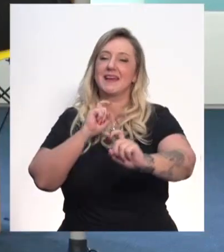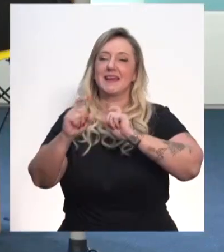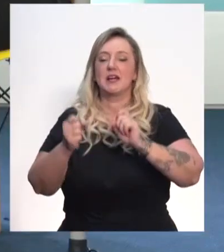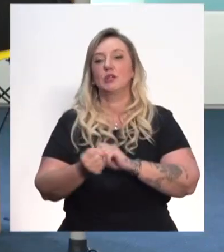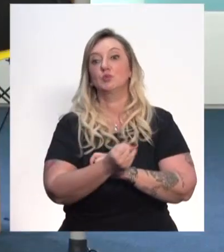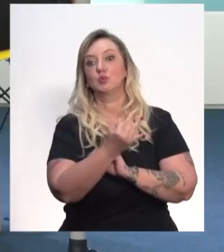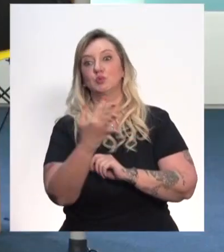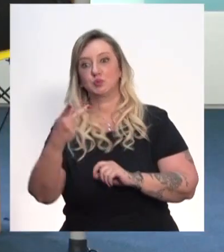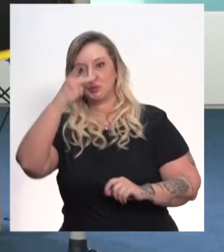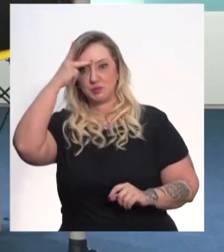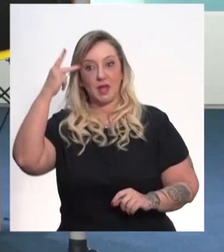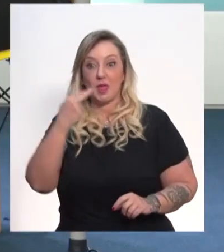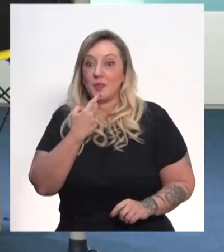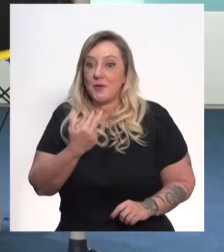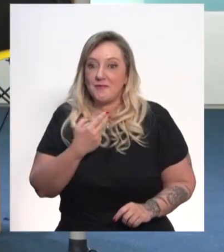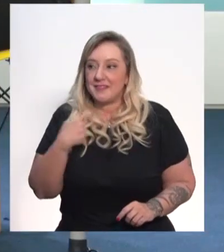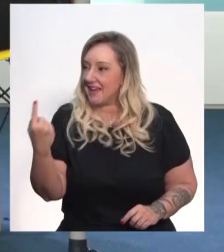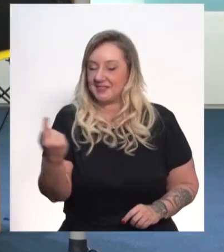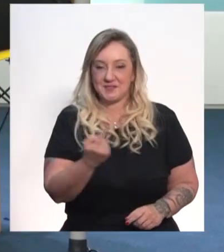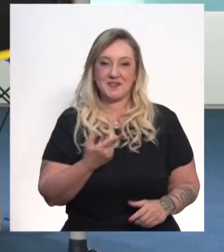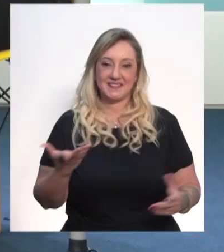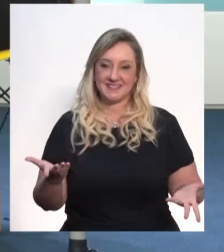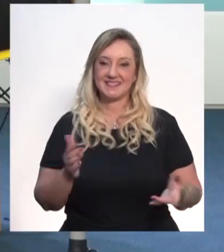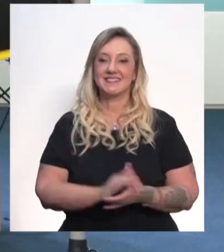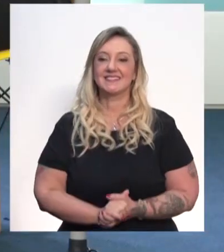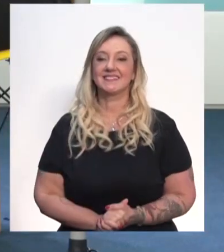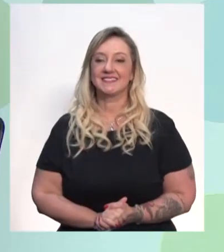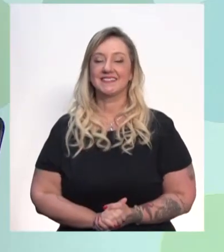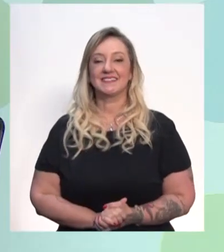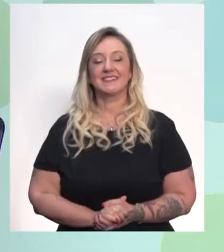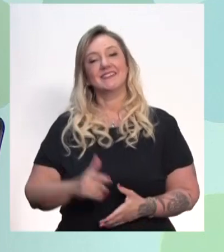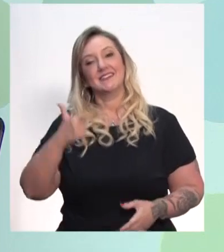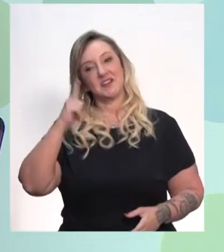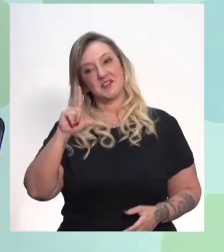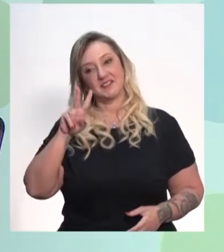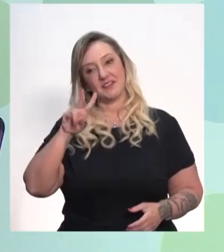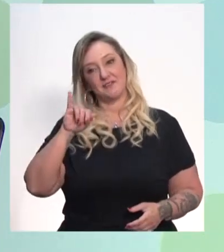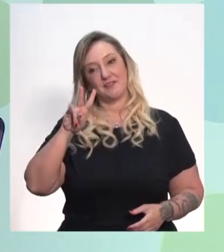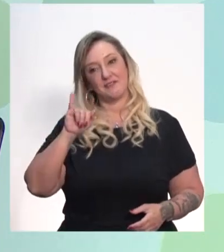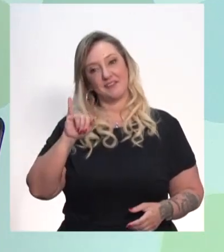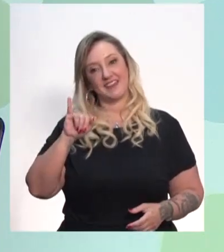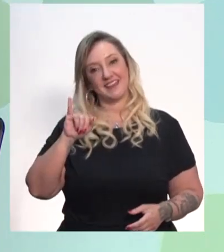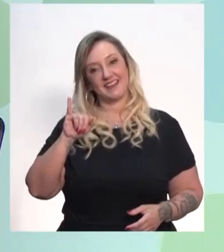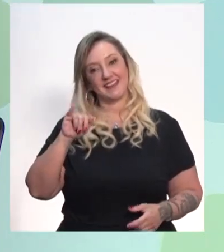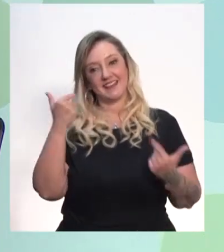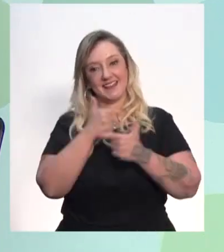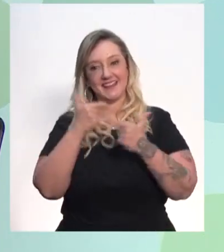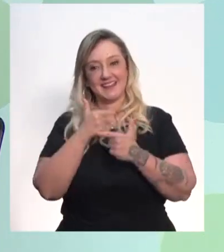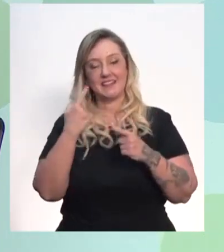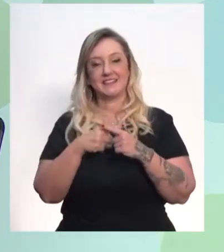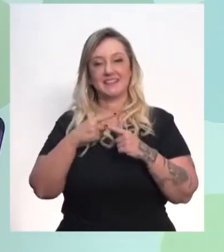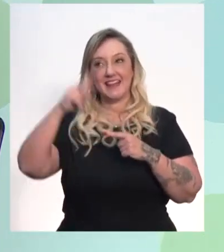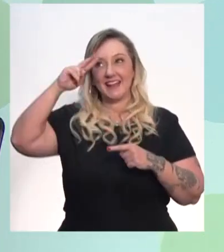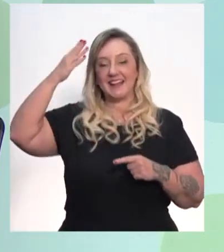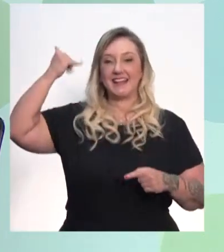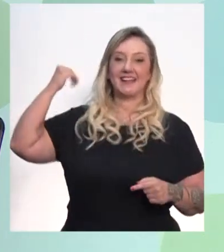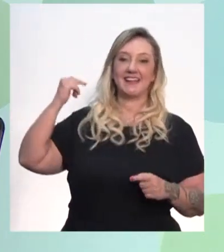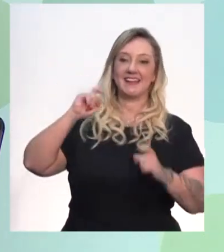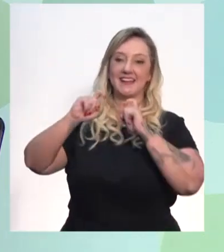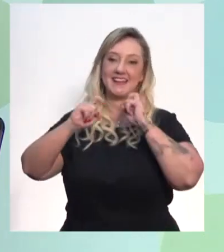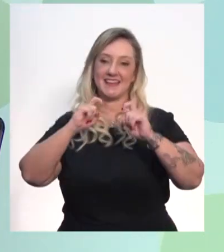coloca a equipe privada para onde somente os proprietários podem adicionar membros. E onde é equipe pública, qualquer pessoa da organização